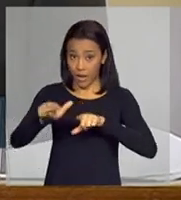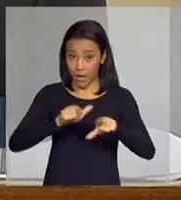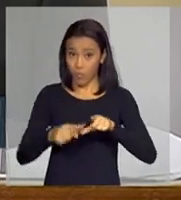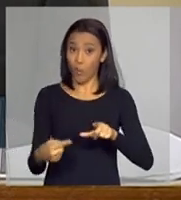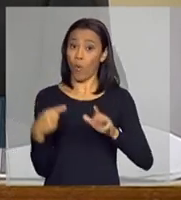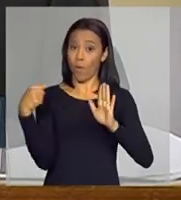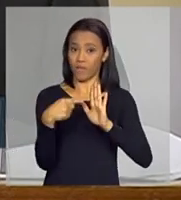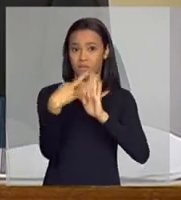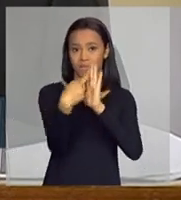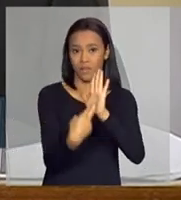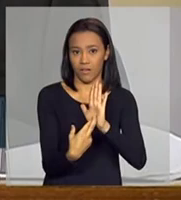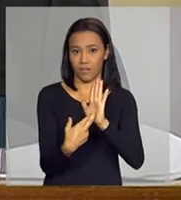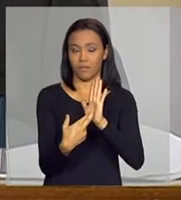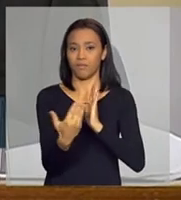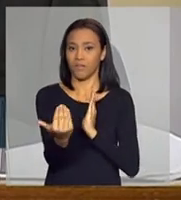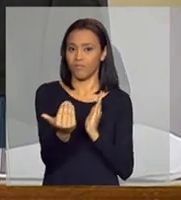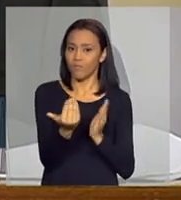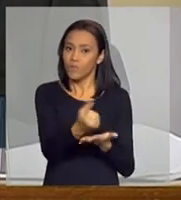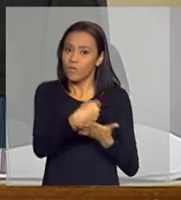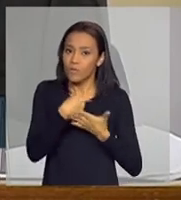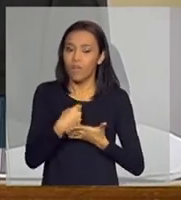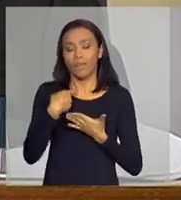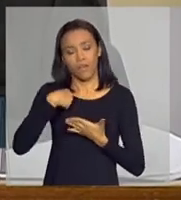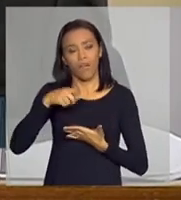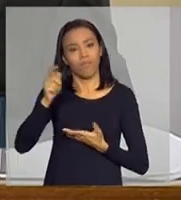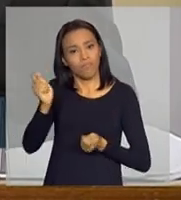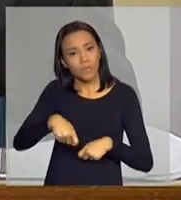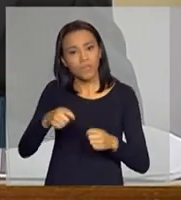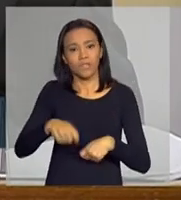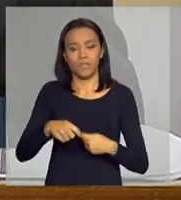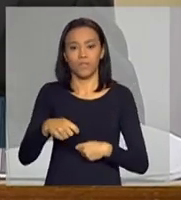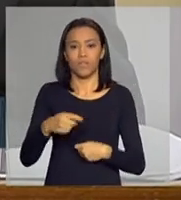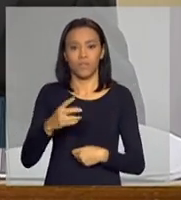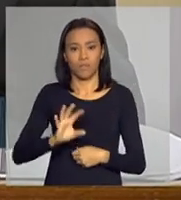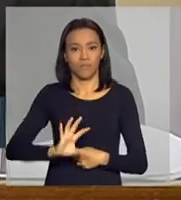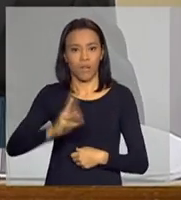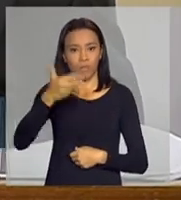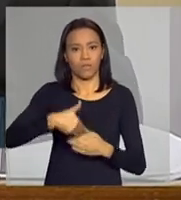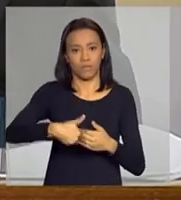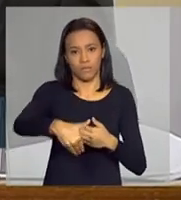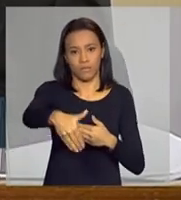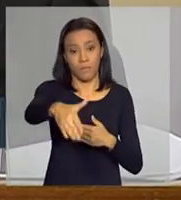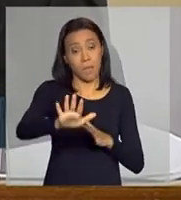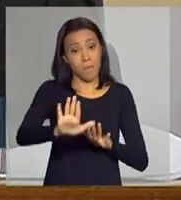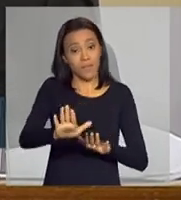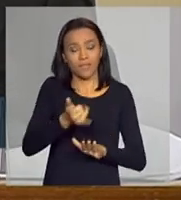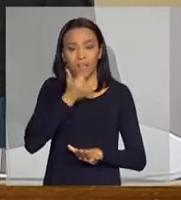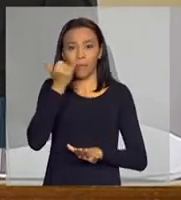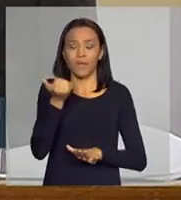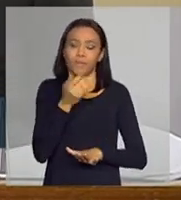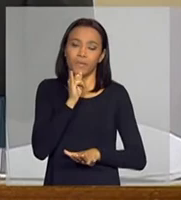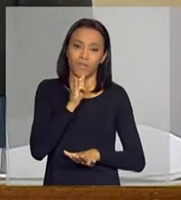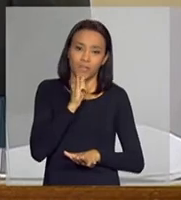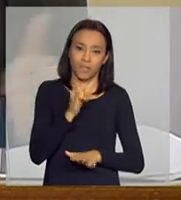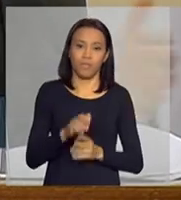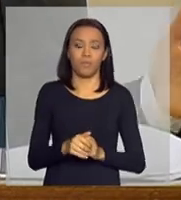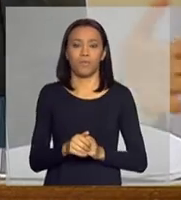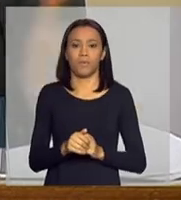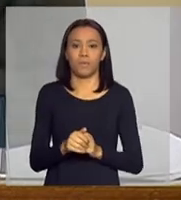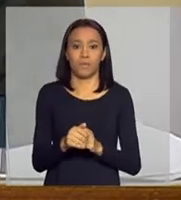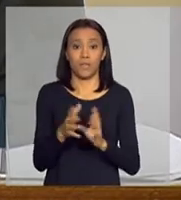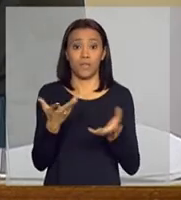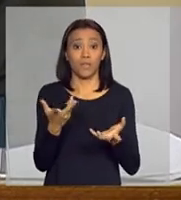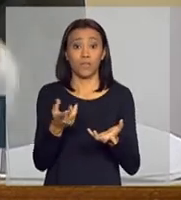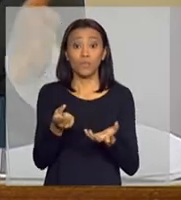digamos é um primário é provável que poderá acontecer é claro que isso vai depender por exemplo do comportamento